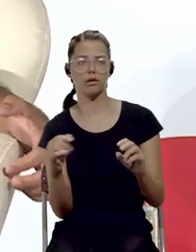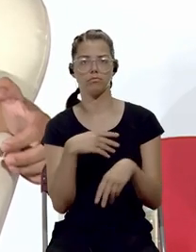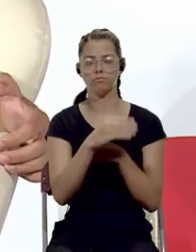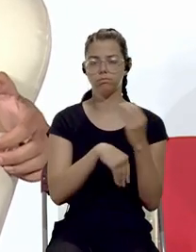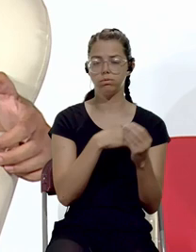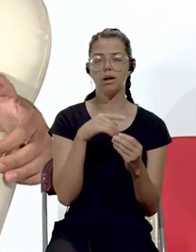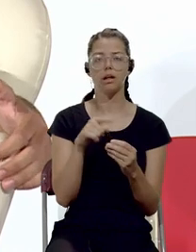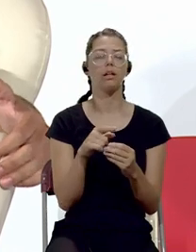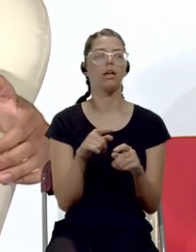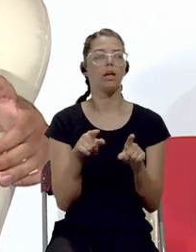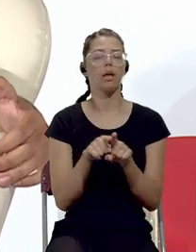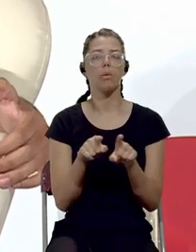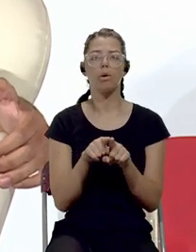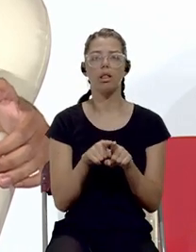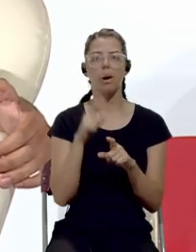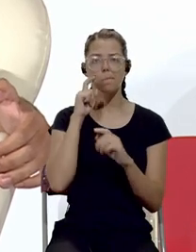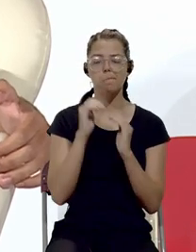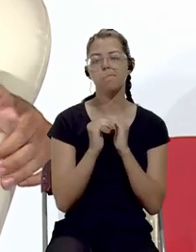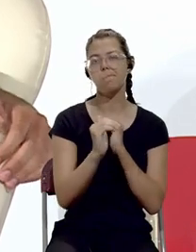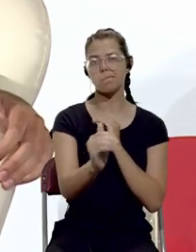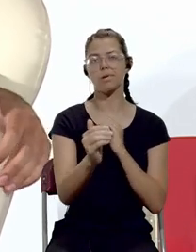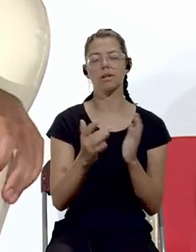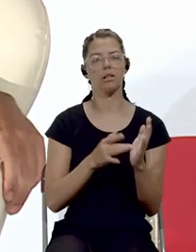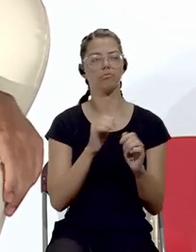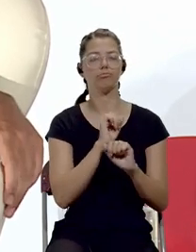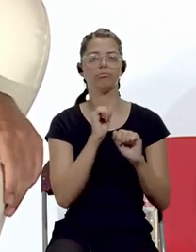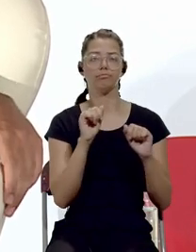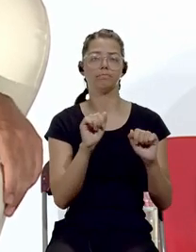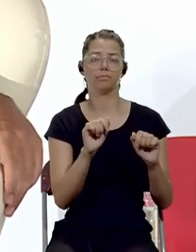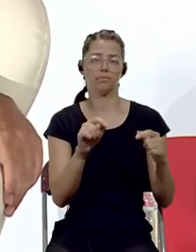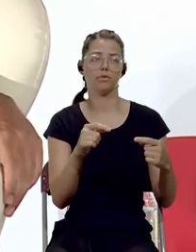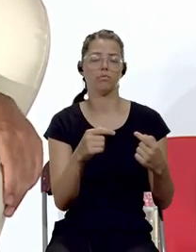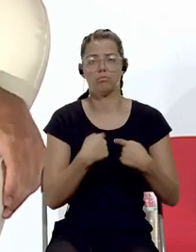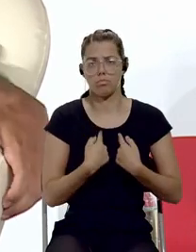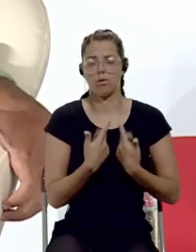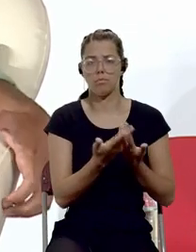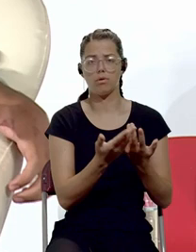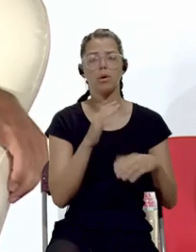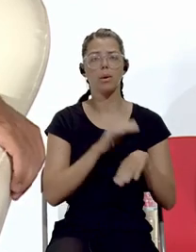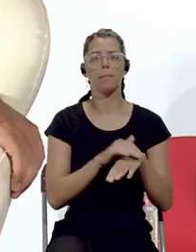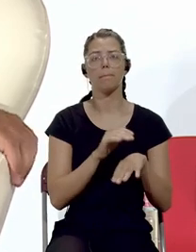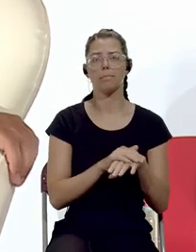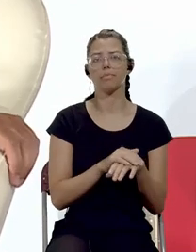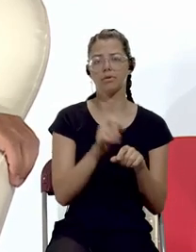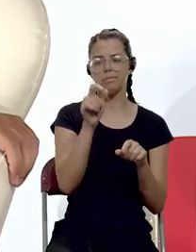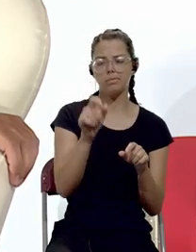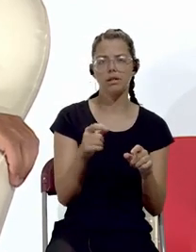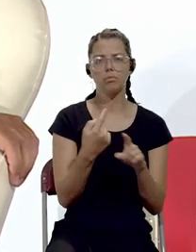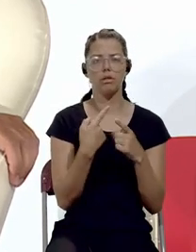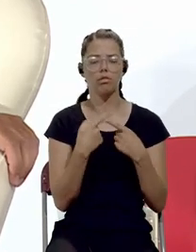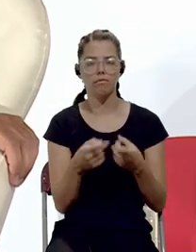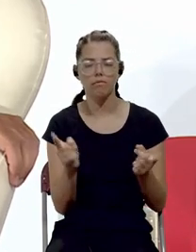uma garantia de sustentabilidade das próprias livrarias, quer porque as margens são diferentes, quer porque podem assegurar